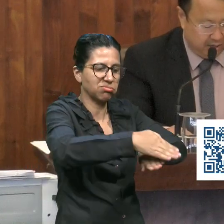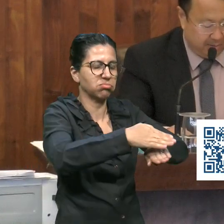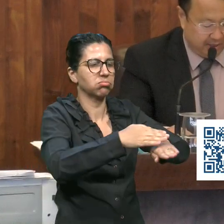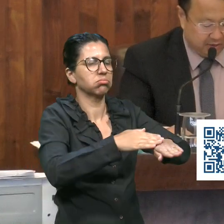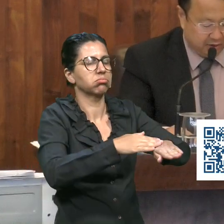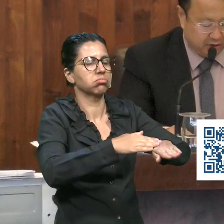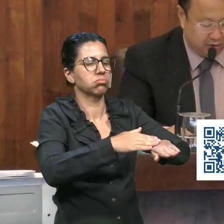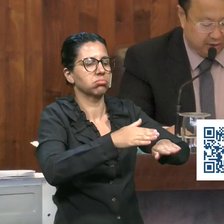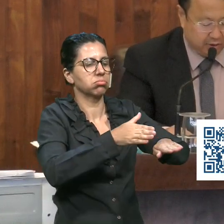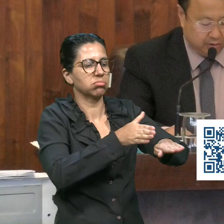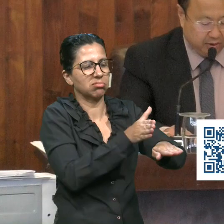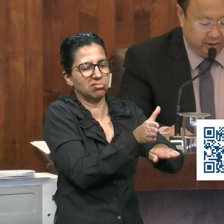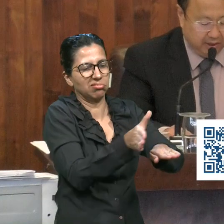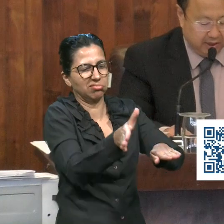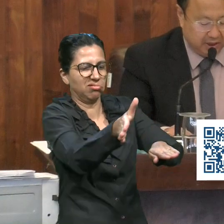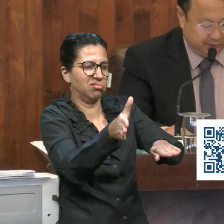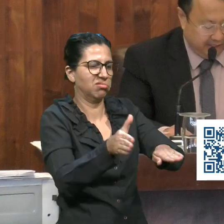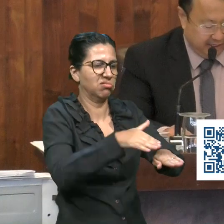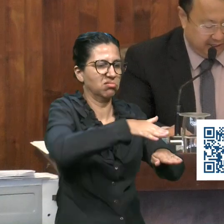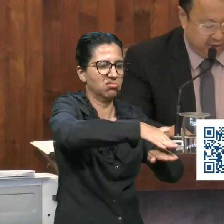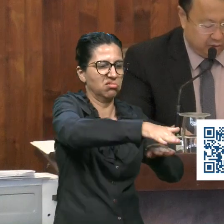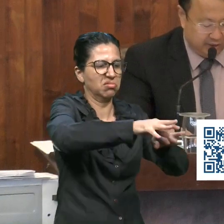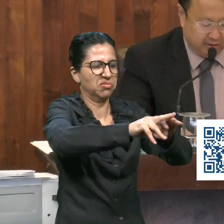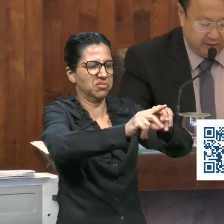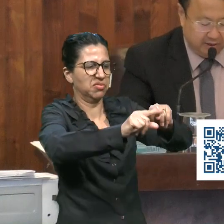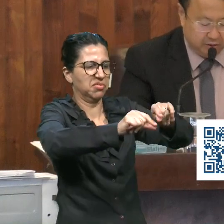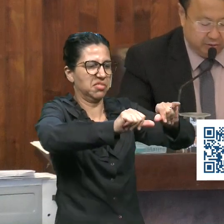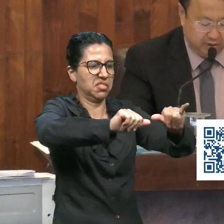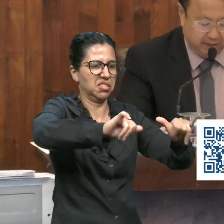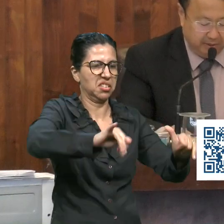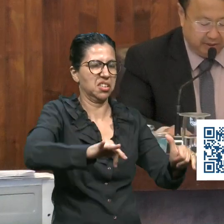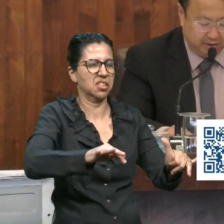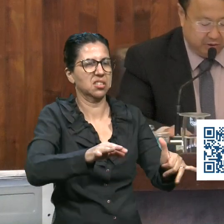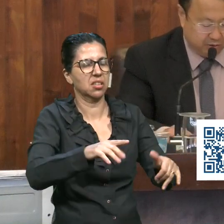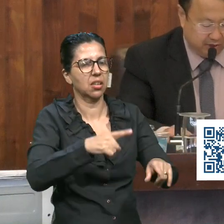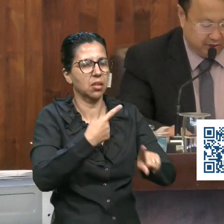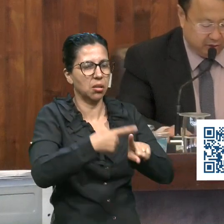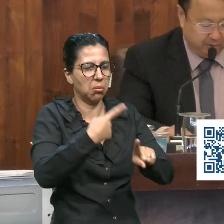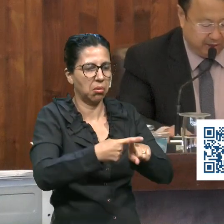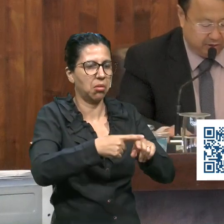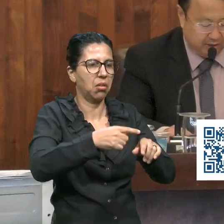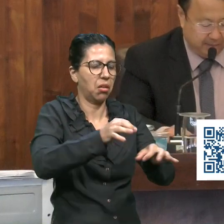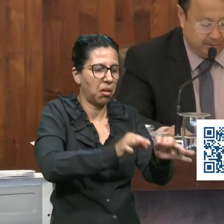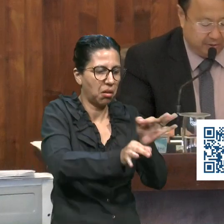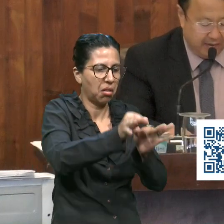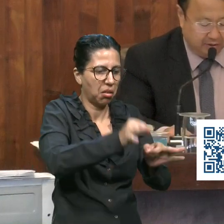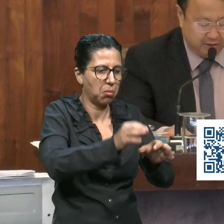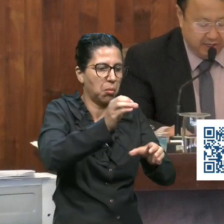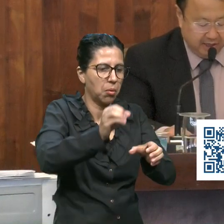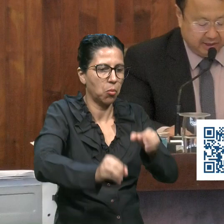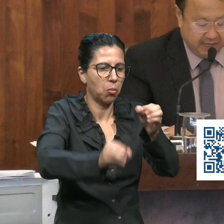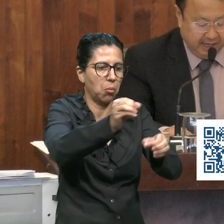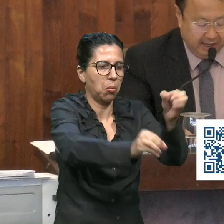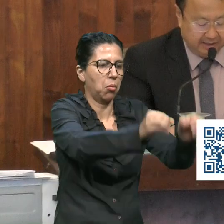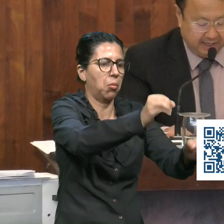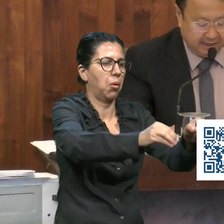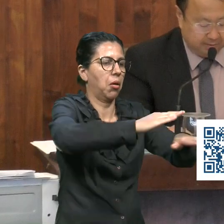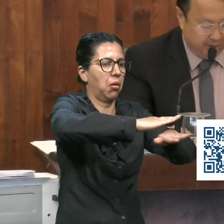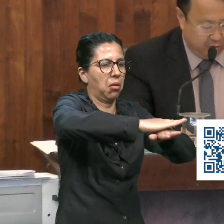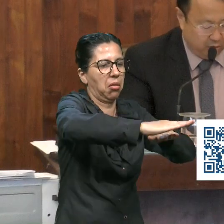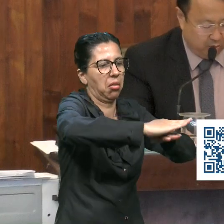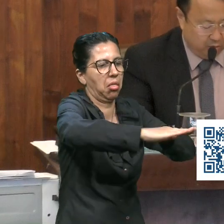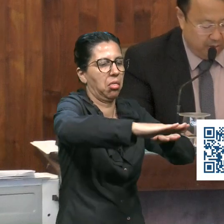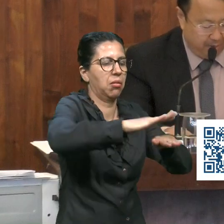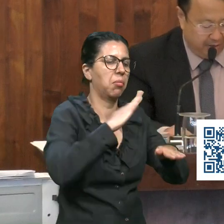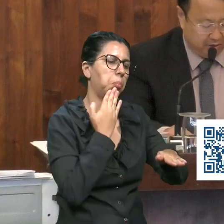via com camada asfáltica toda solta, se esfarelando em consequência dos muitos remendos e consertos e operações tapa-buracos já realizadas,